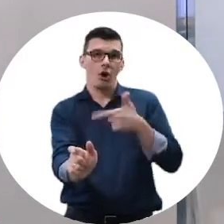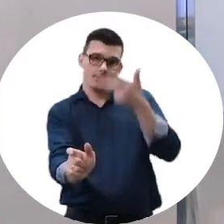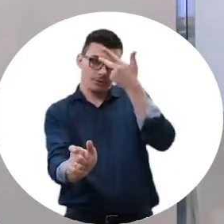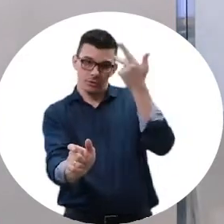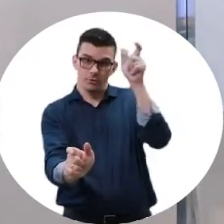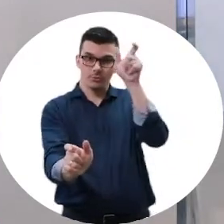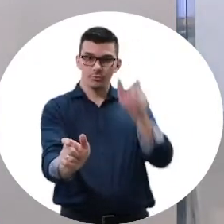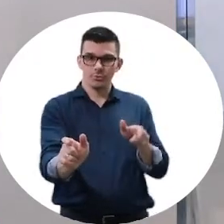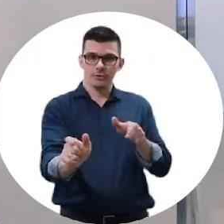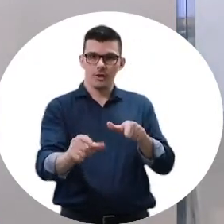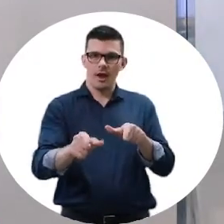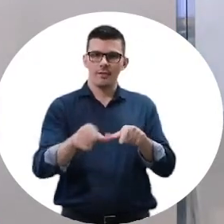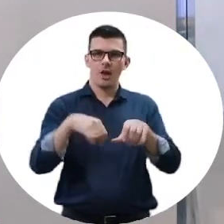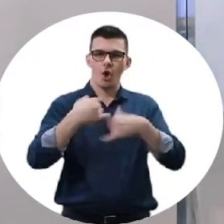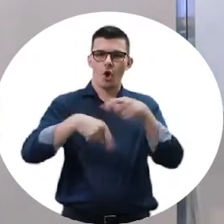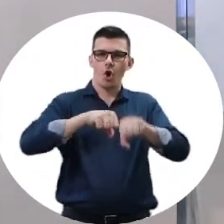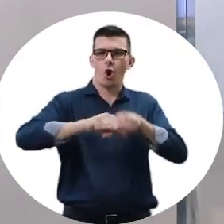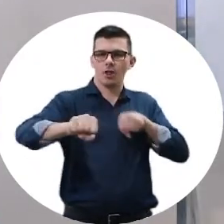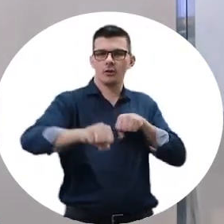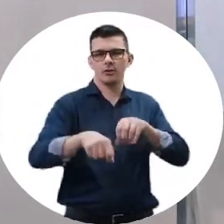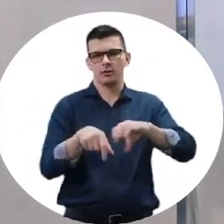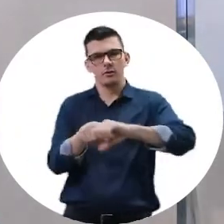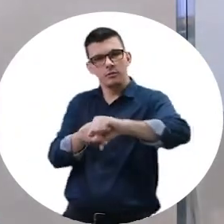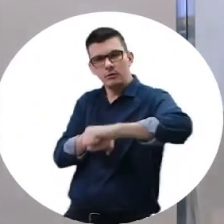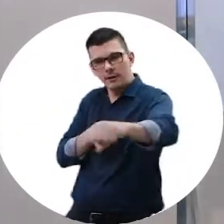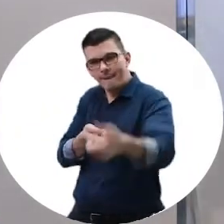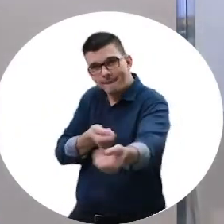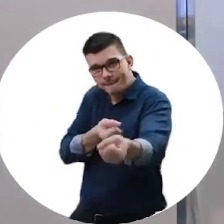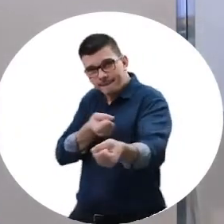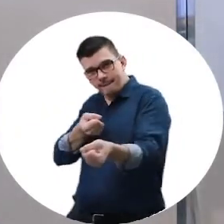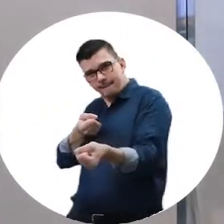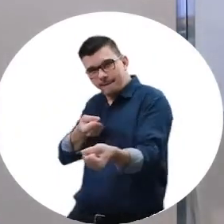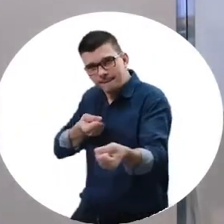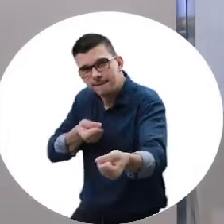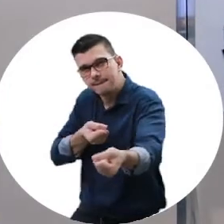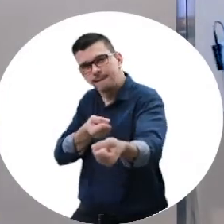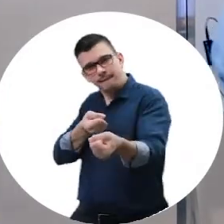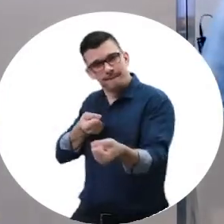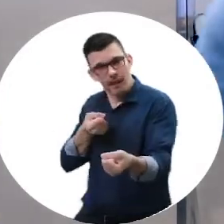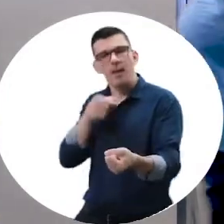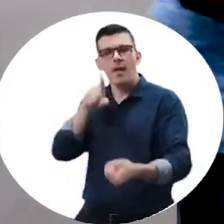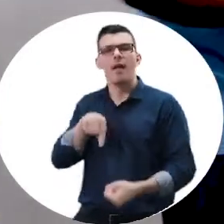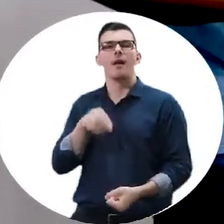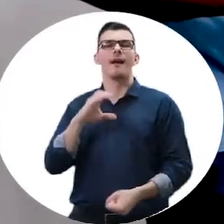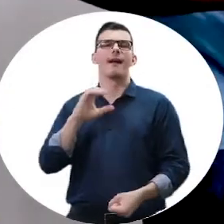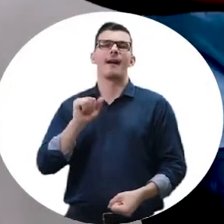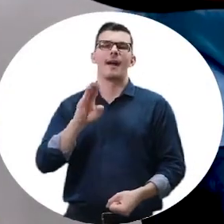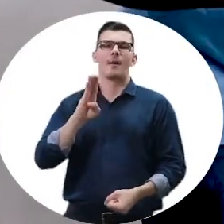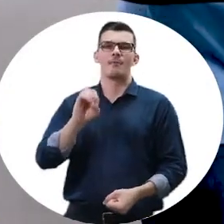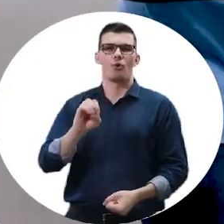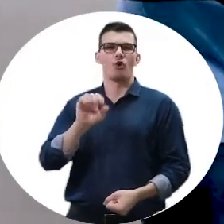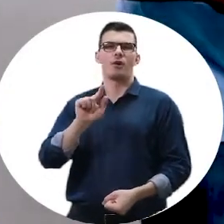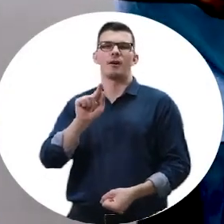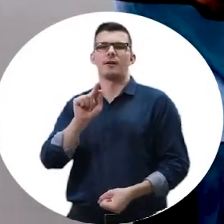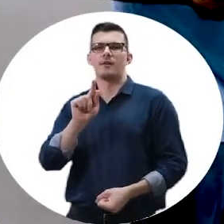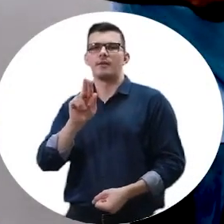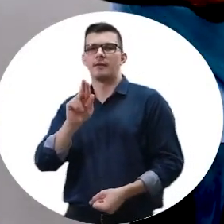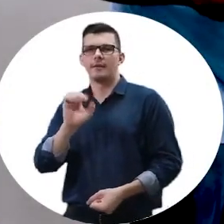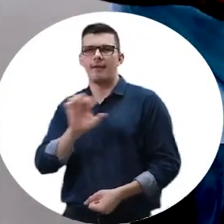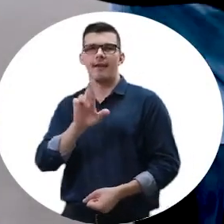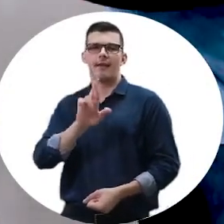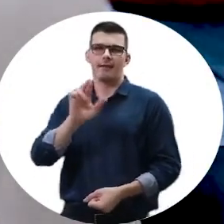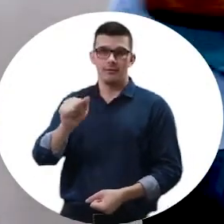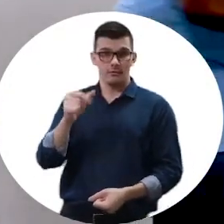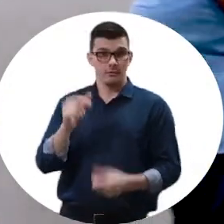bonitinho aqui, ó. Nem coloquei o olho daqui, o olhinho. Dois meninos brincando de